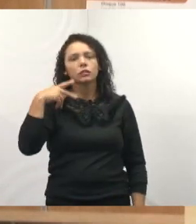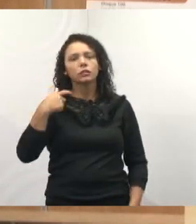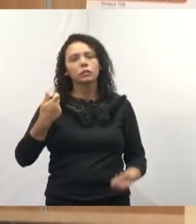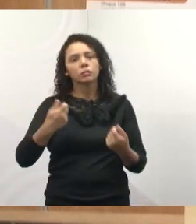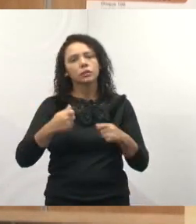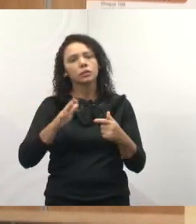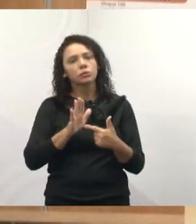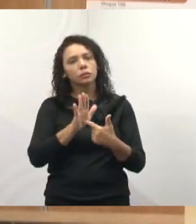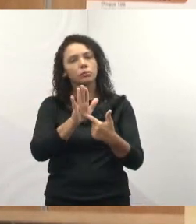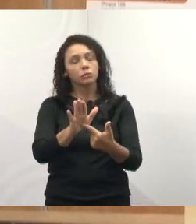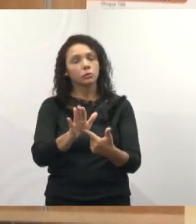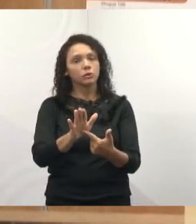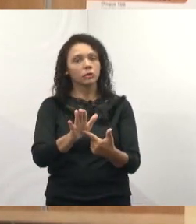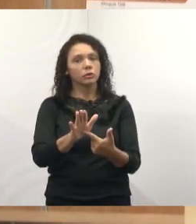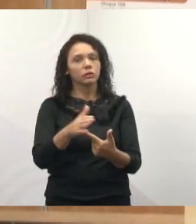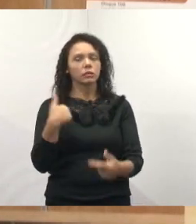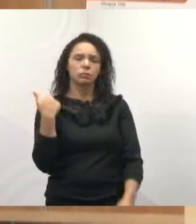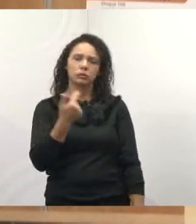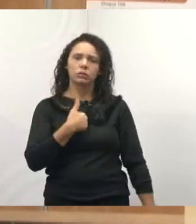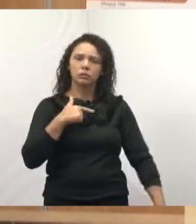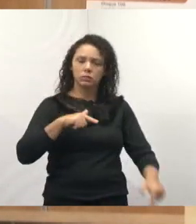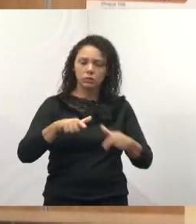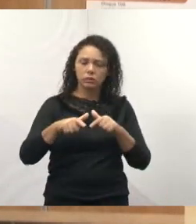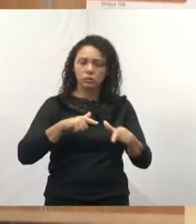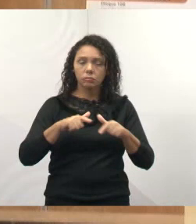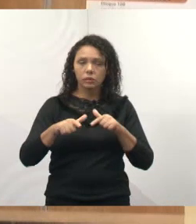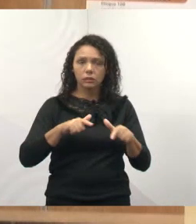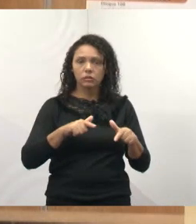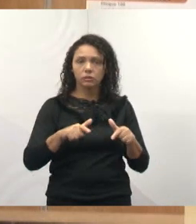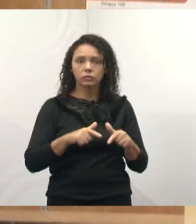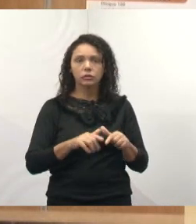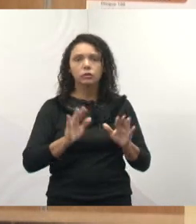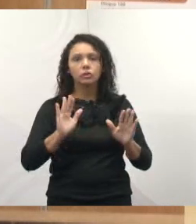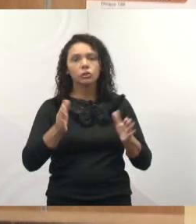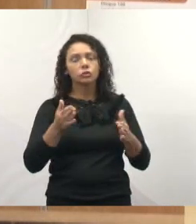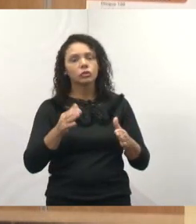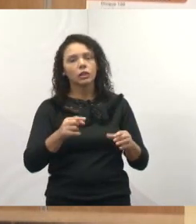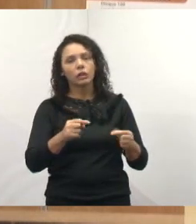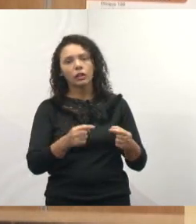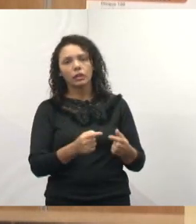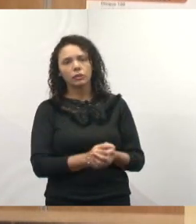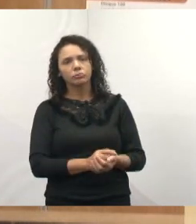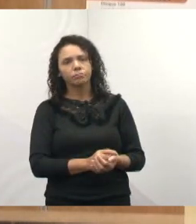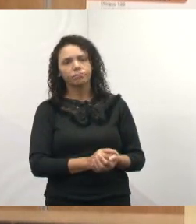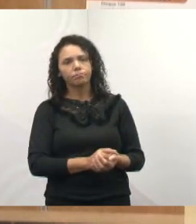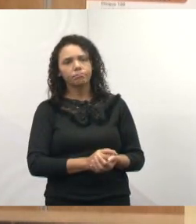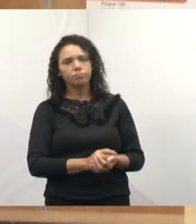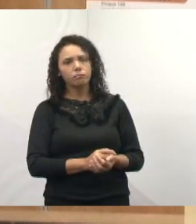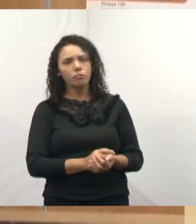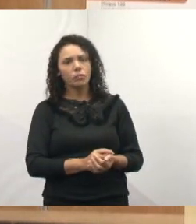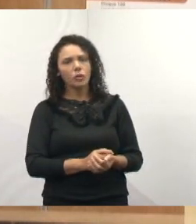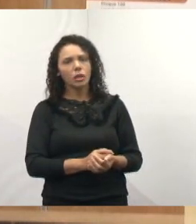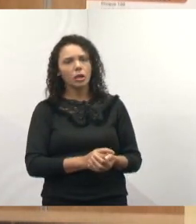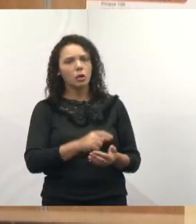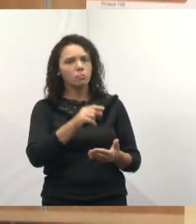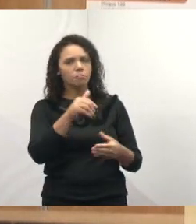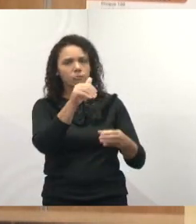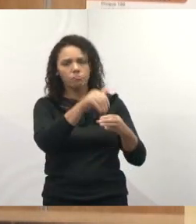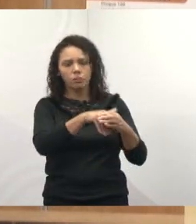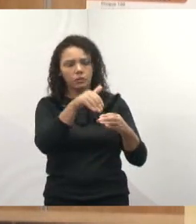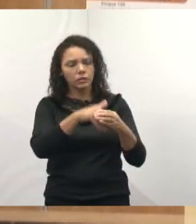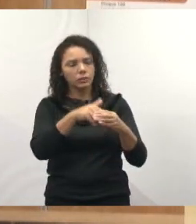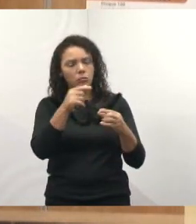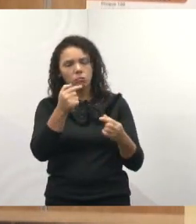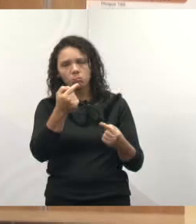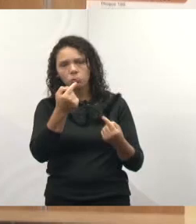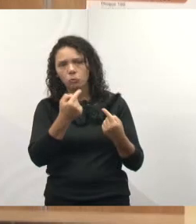estamos fazendo aqui. Nós já rejeitamos mais de 3 contas dos ex-prefeitos Marco Aurélio e Hamilton Ribeiro